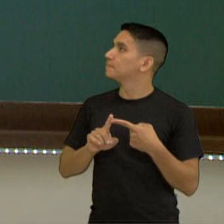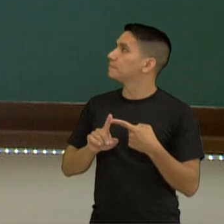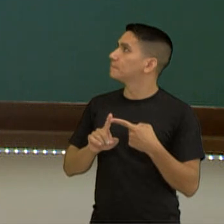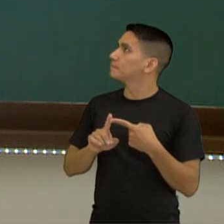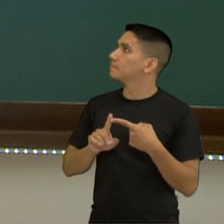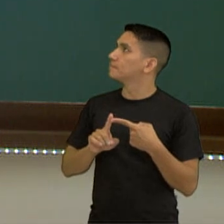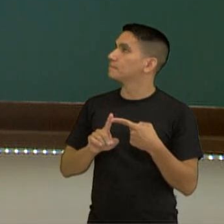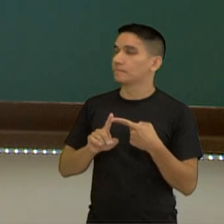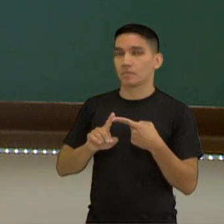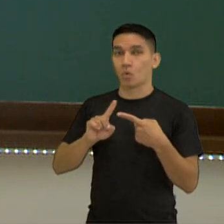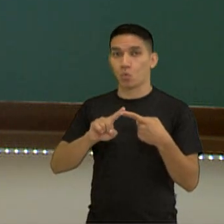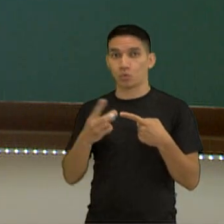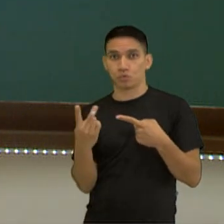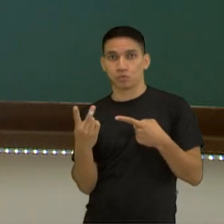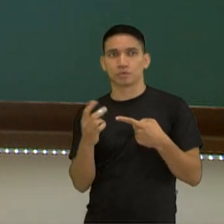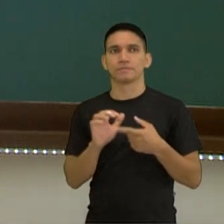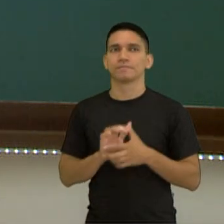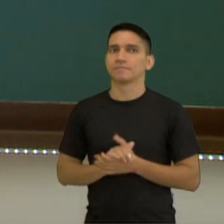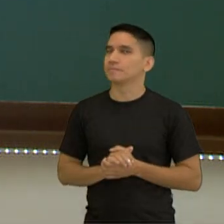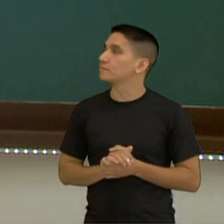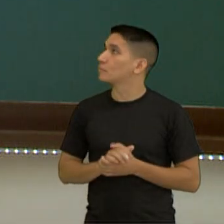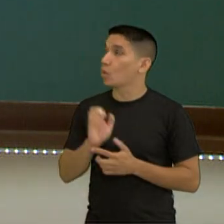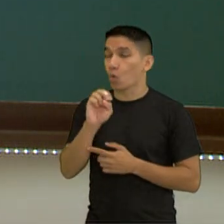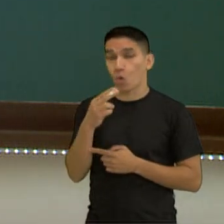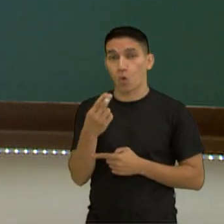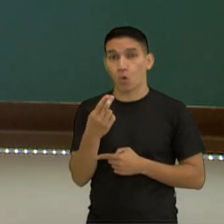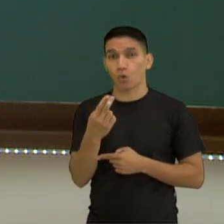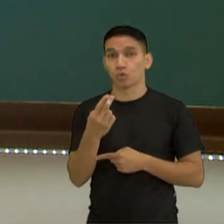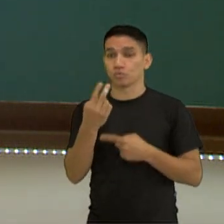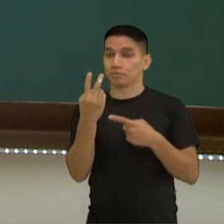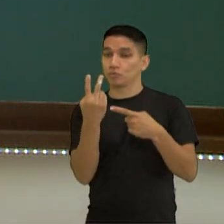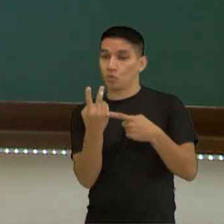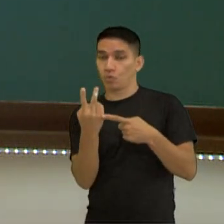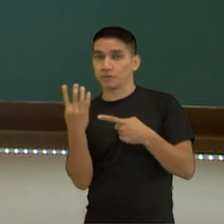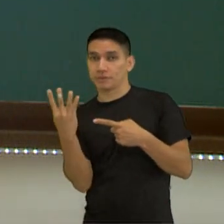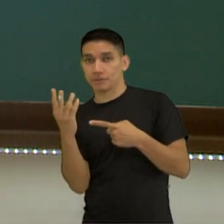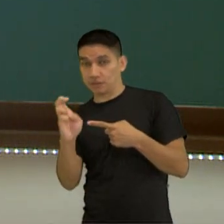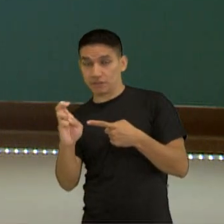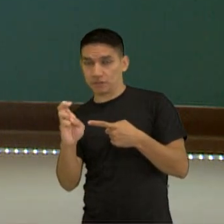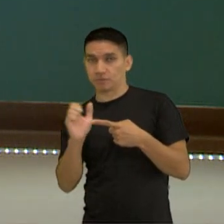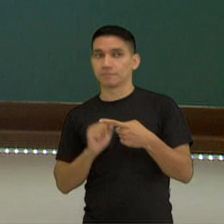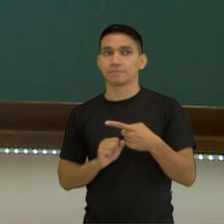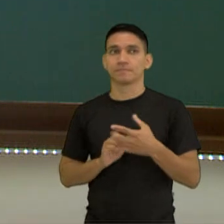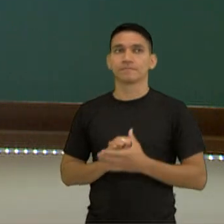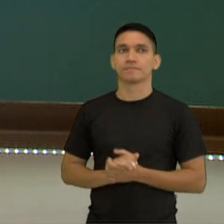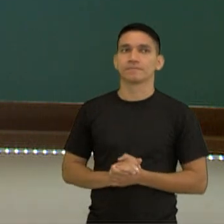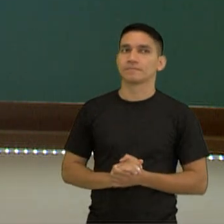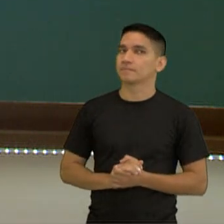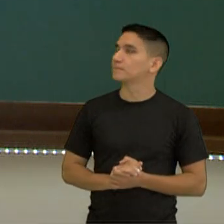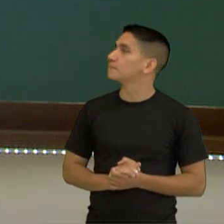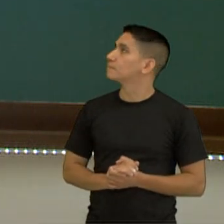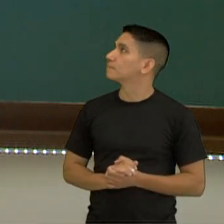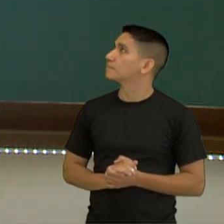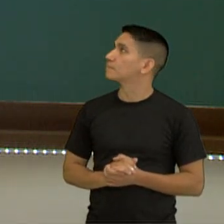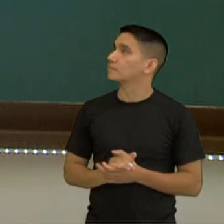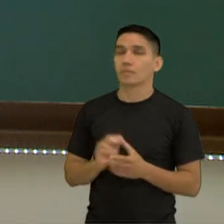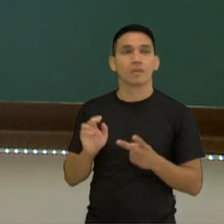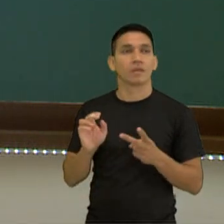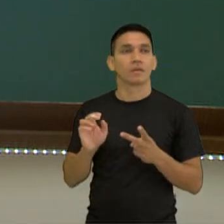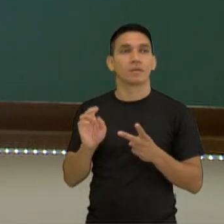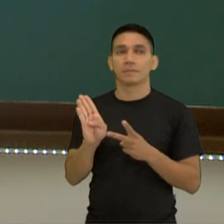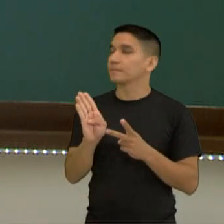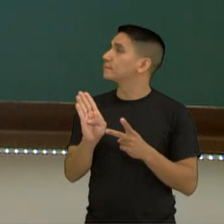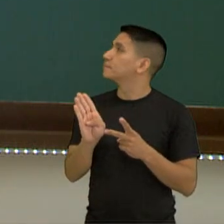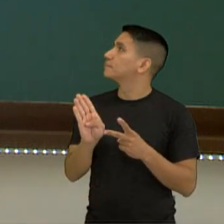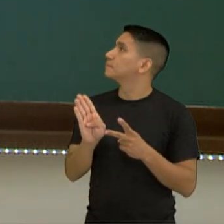1 e 2, ou 2 and 5, 2 e 5. Which headline presents a negative evaluation